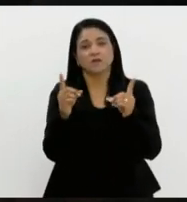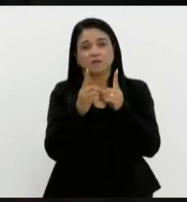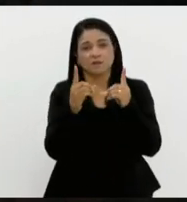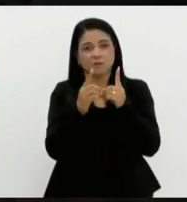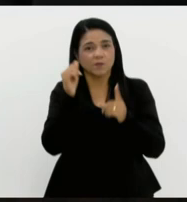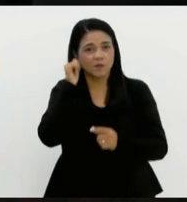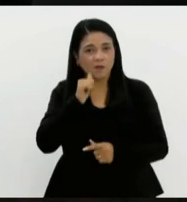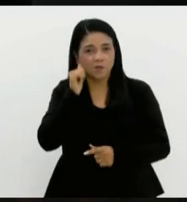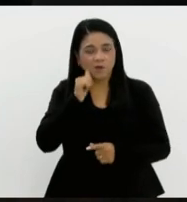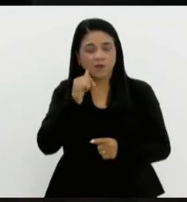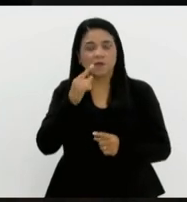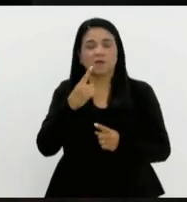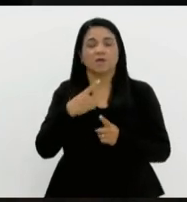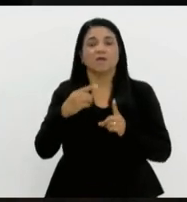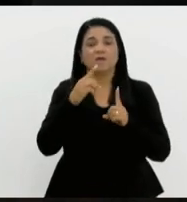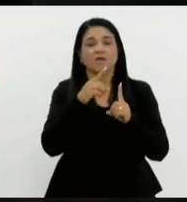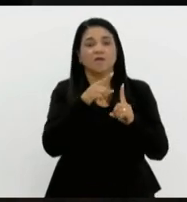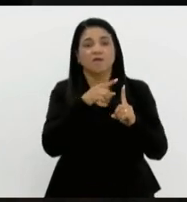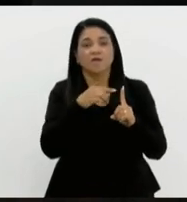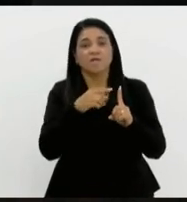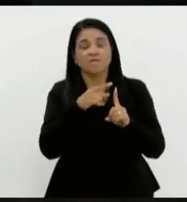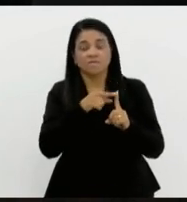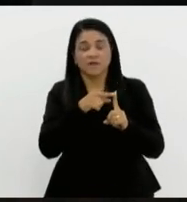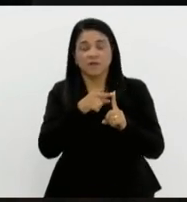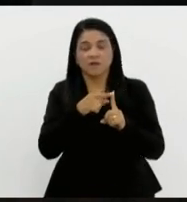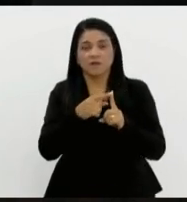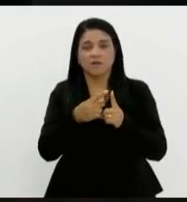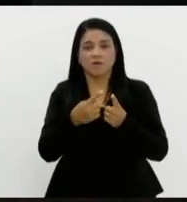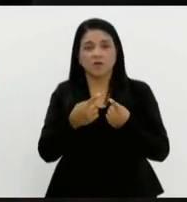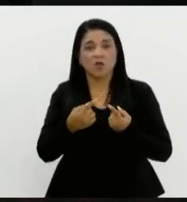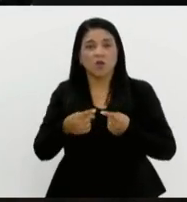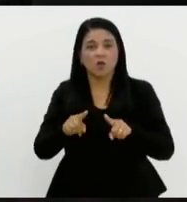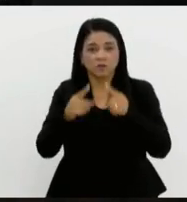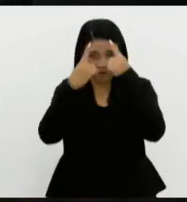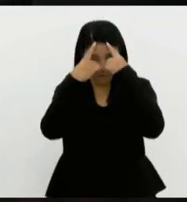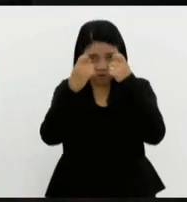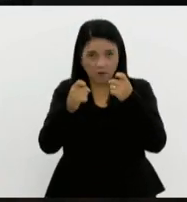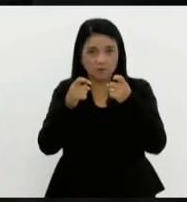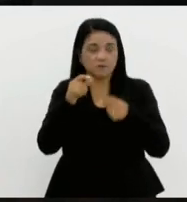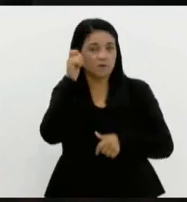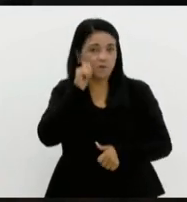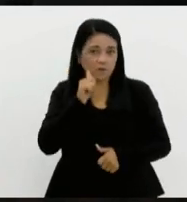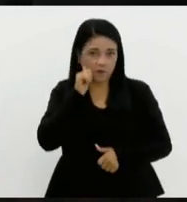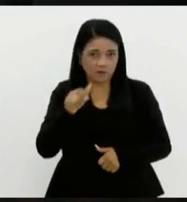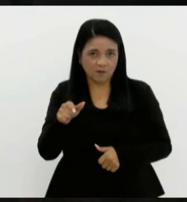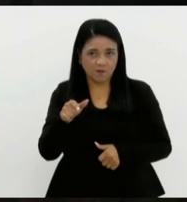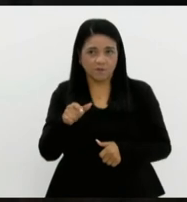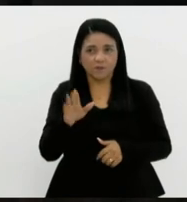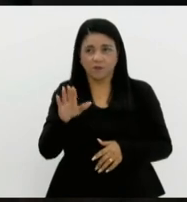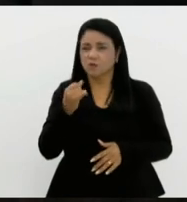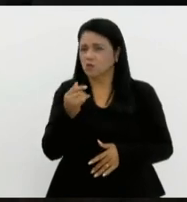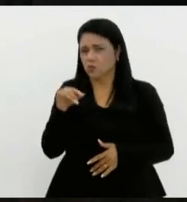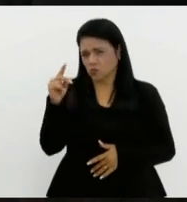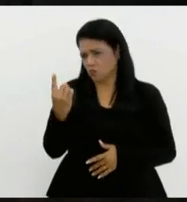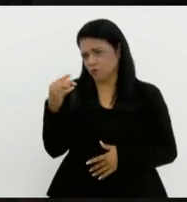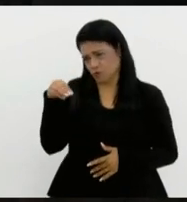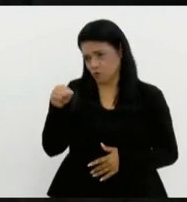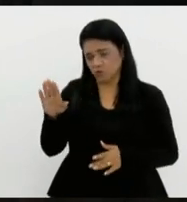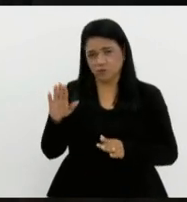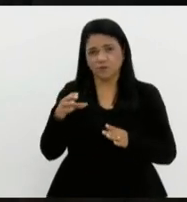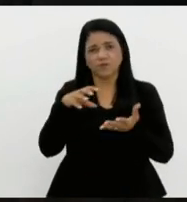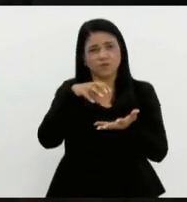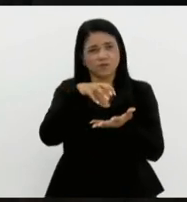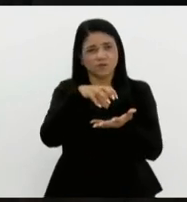de violência doméstica e dá outras providências. Questão de ordem, presidente. Minutinho só, Renato. Parecer da Comissão